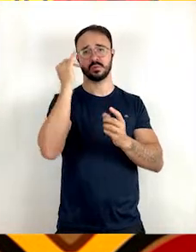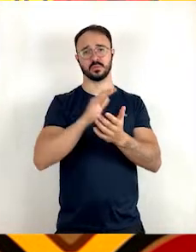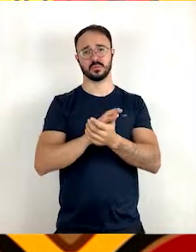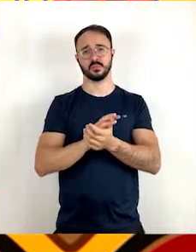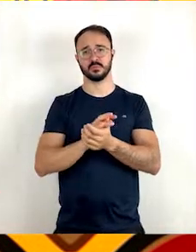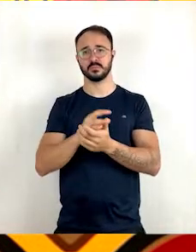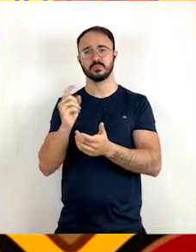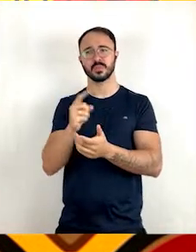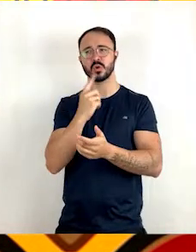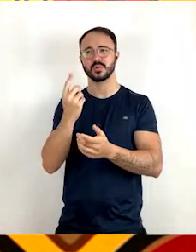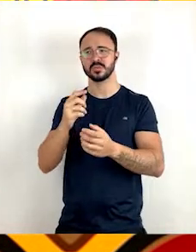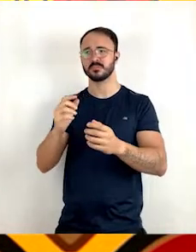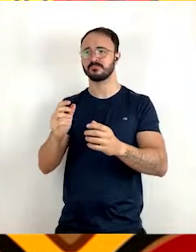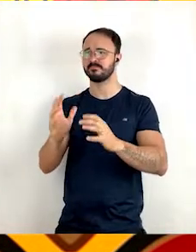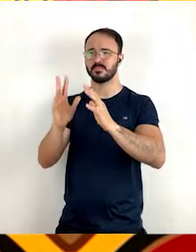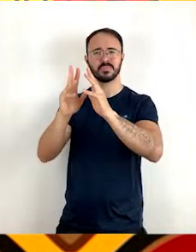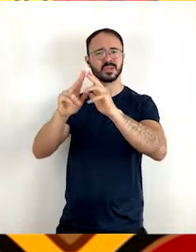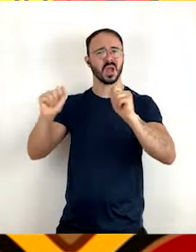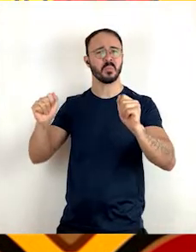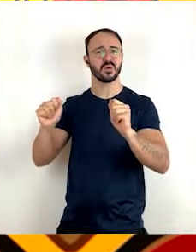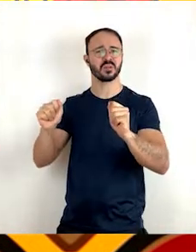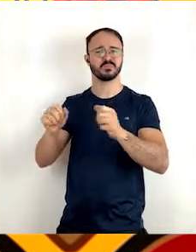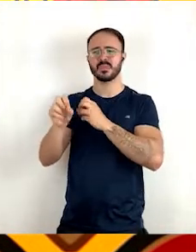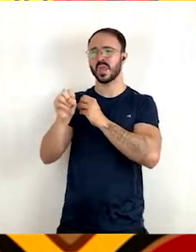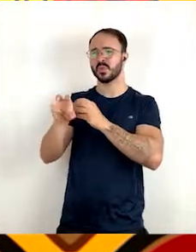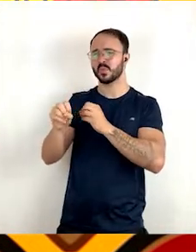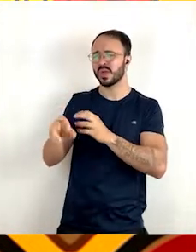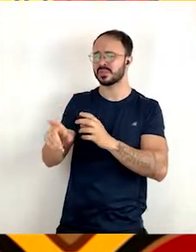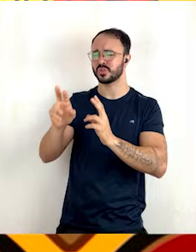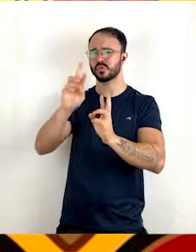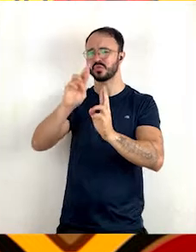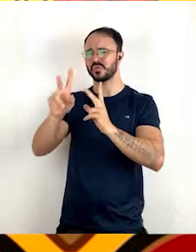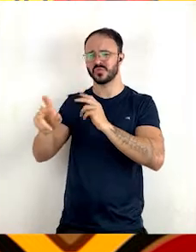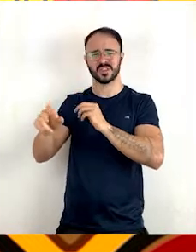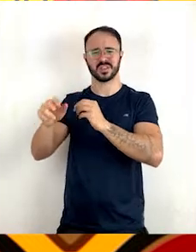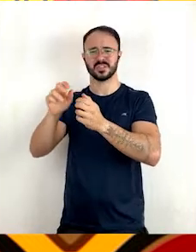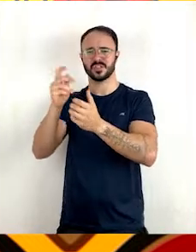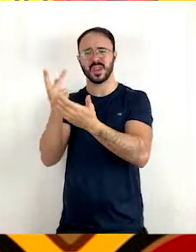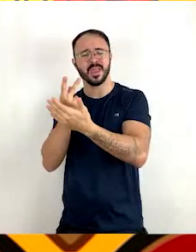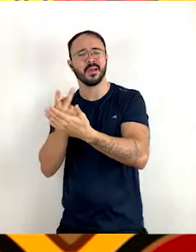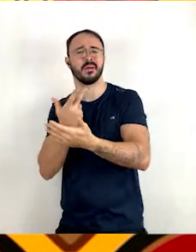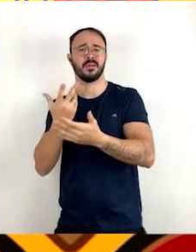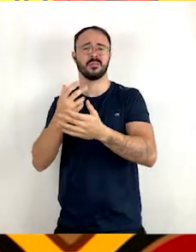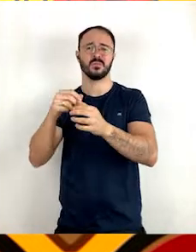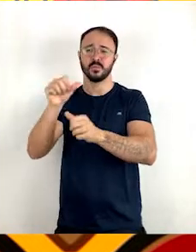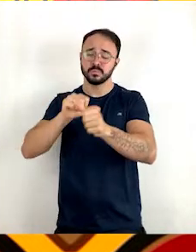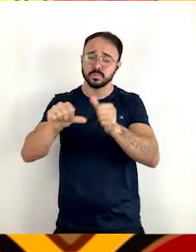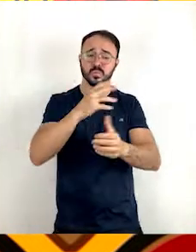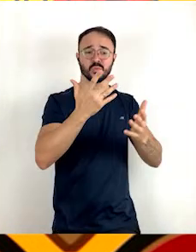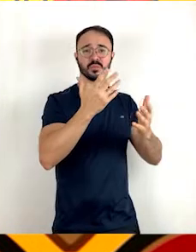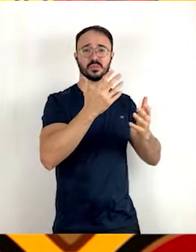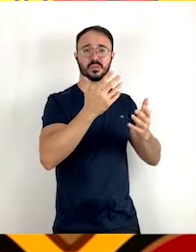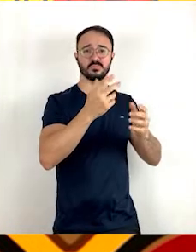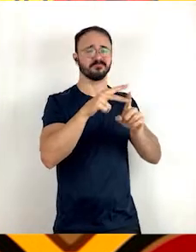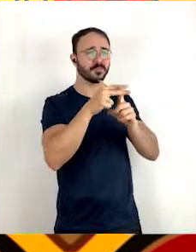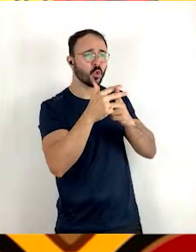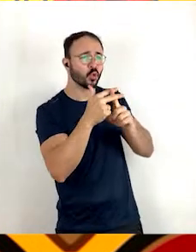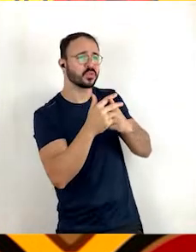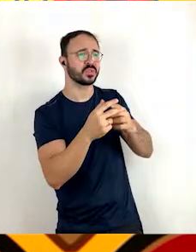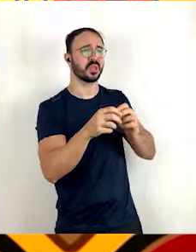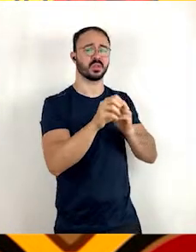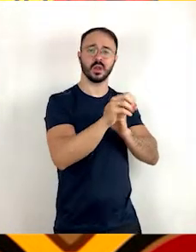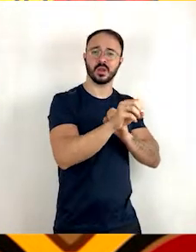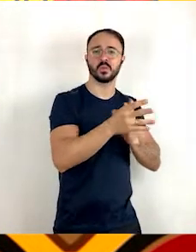importante que nós consigamos romper com a educação que nós temos que estar a serviço da naturalização da inferioridade